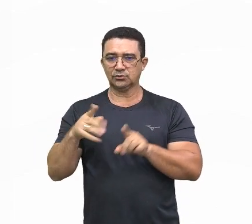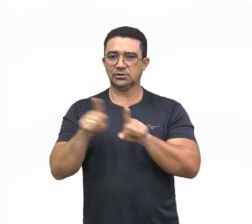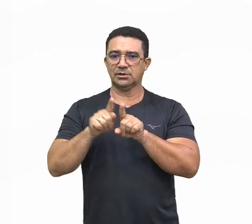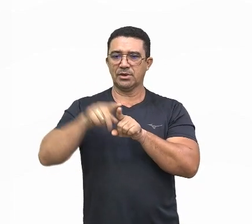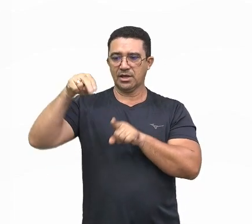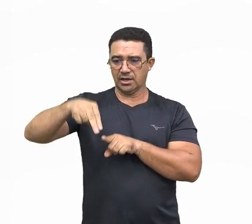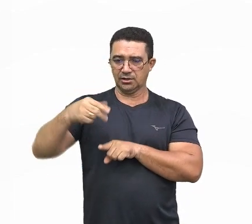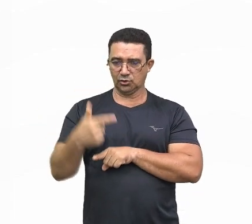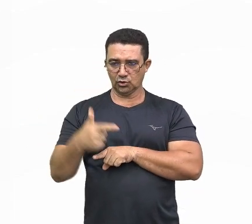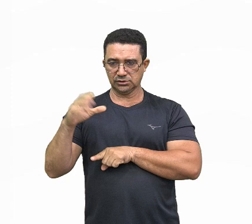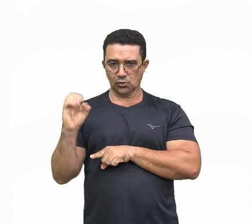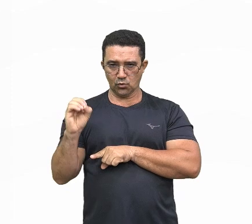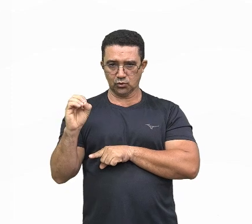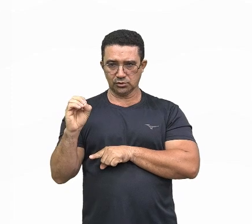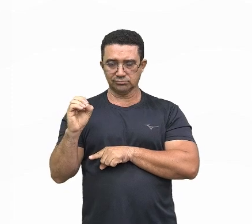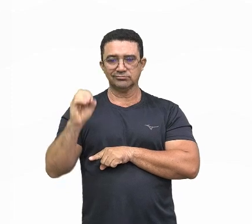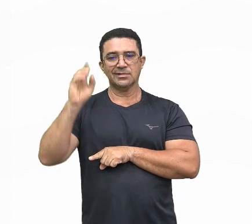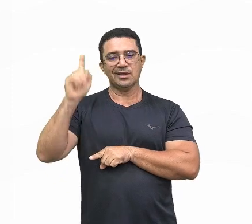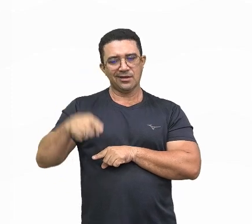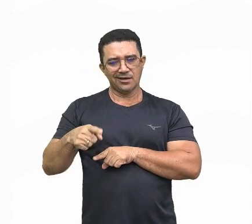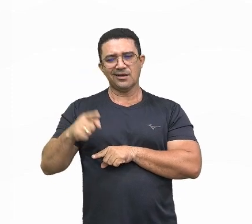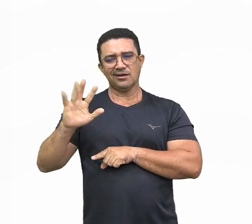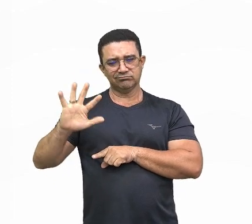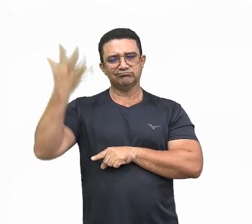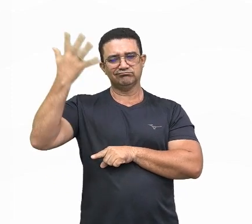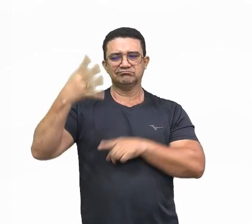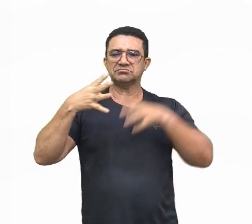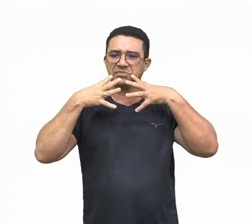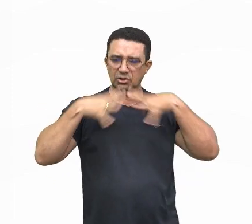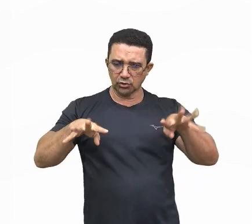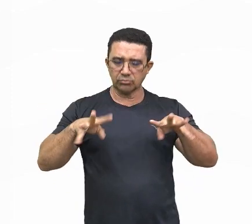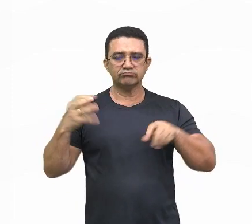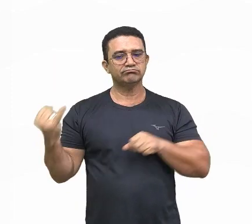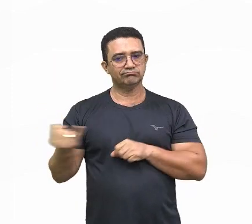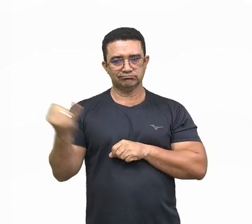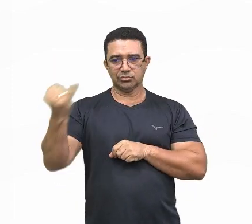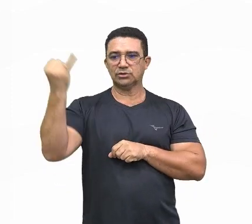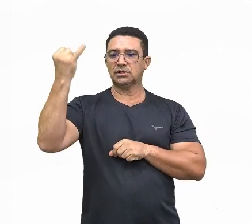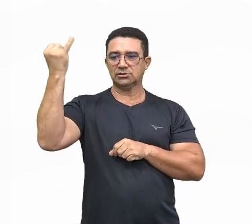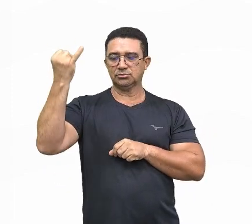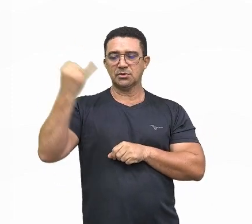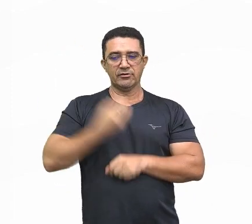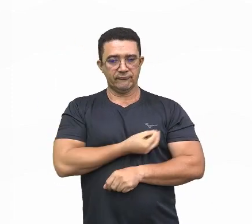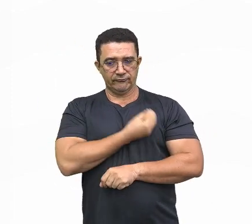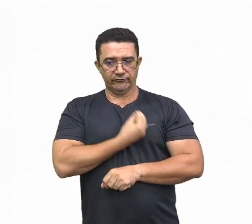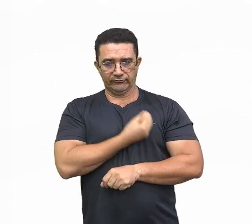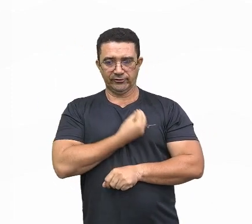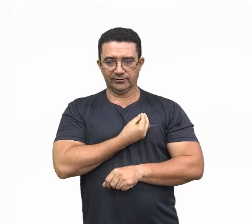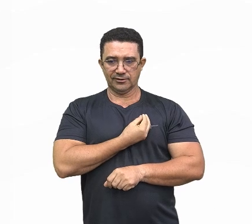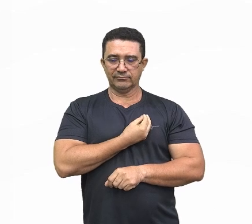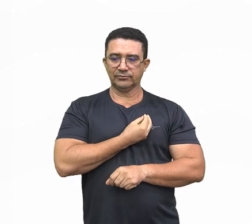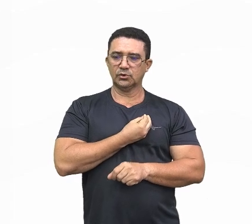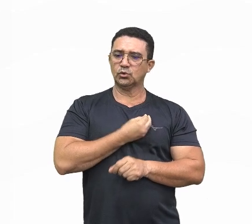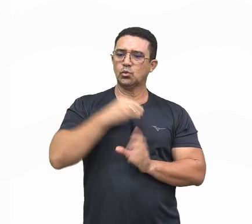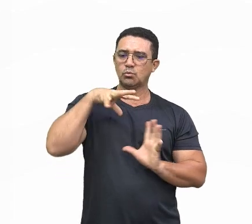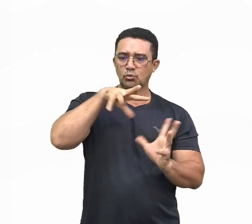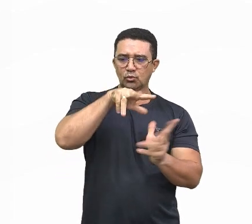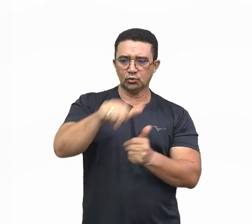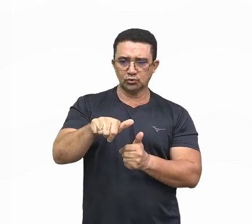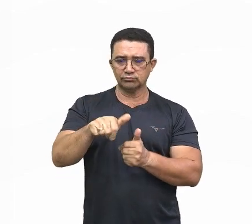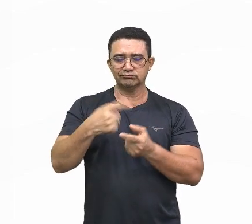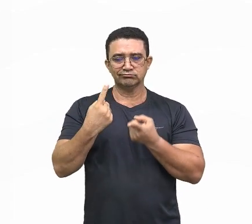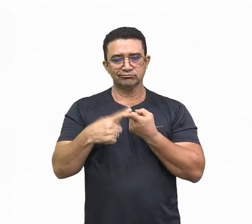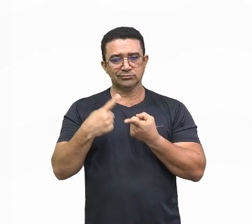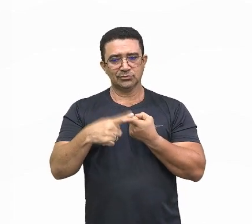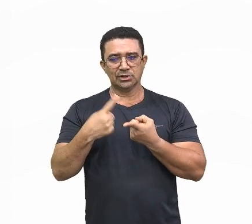vapor d'água. É um fenômeno natural, fundamental para a manutenção da vida na Terra, pois sem ela o planeta